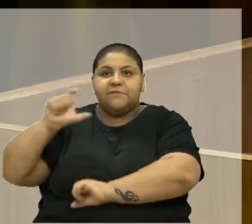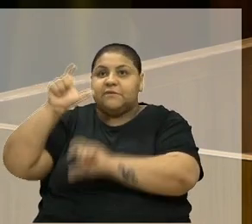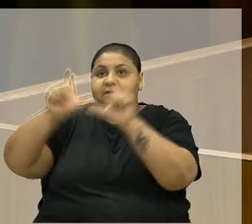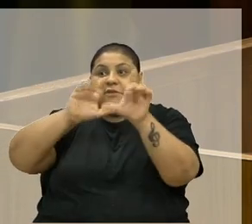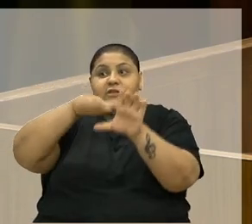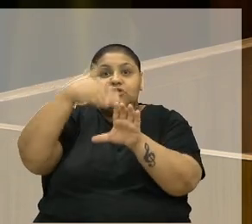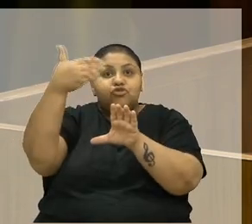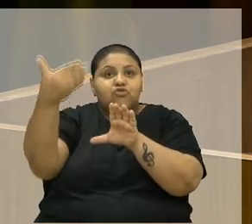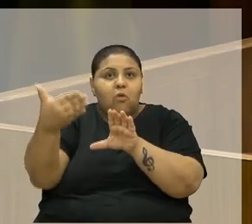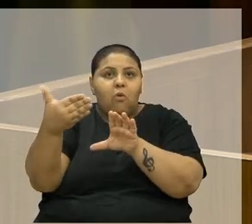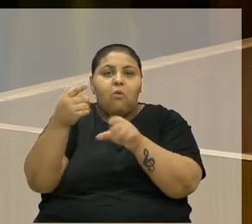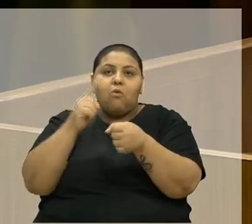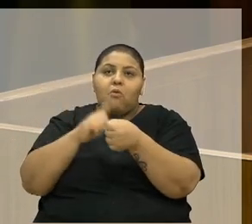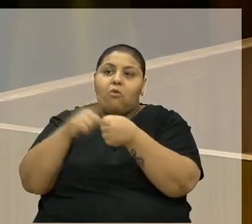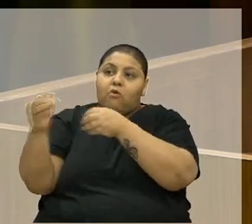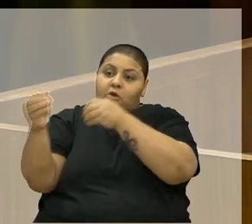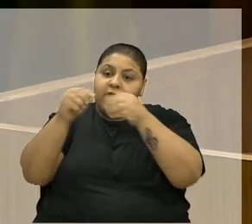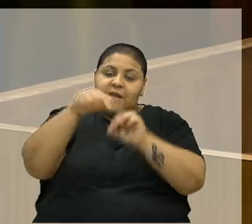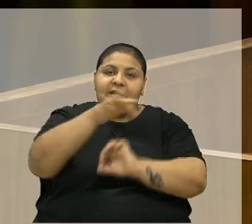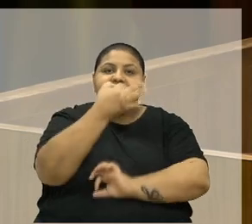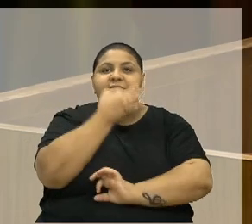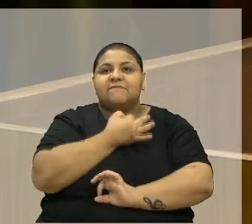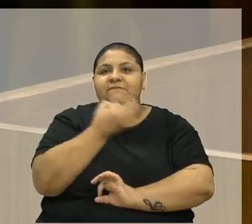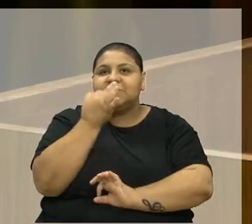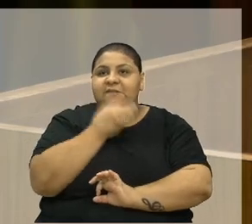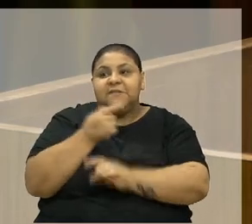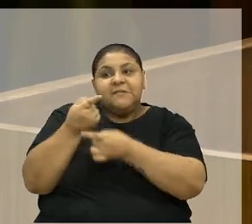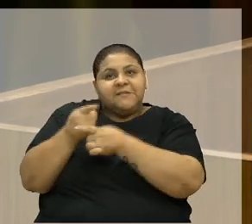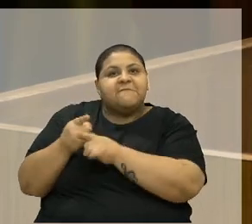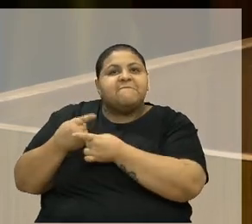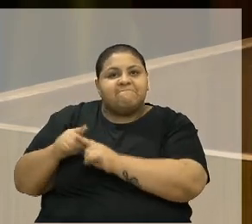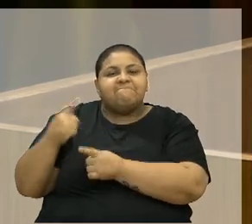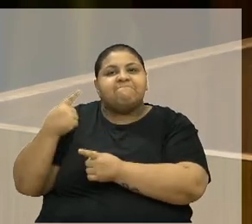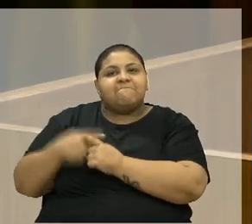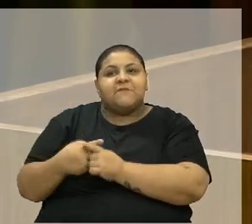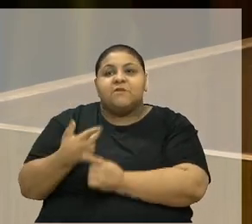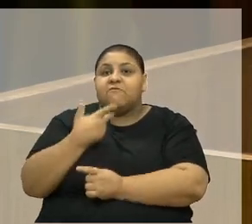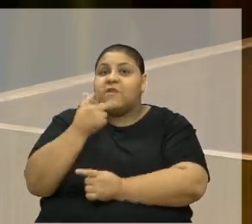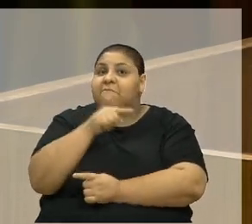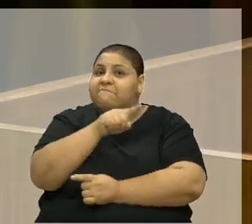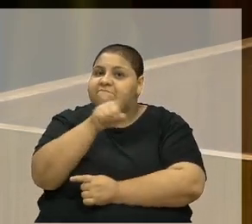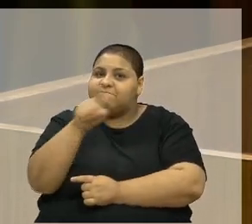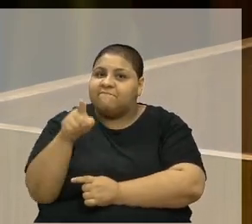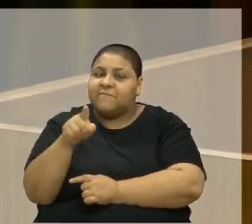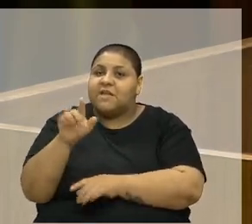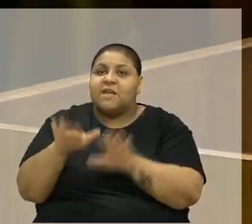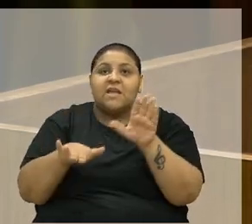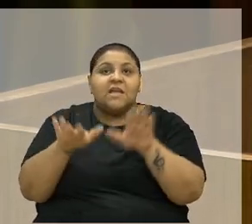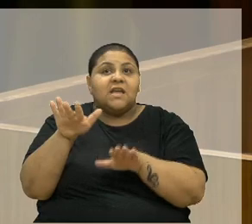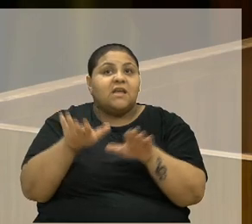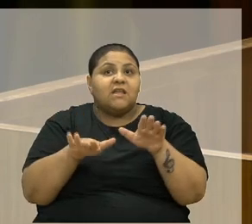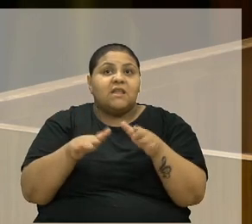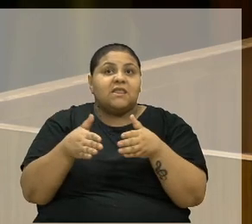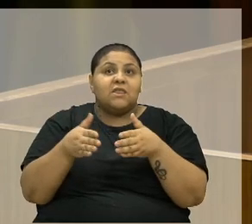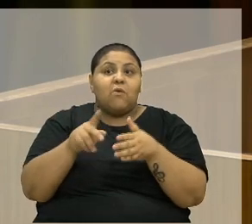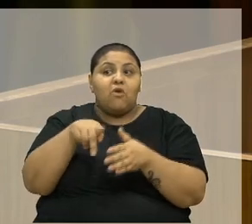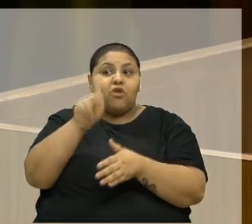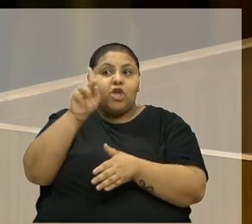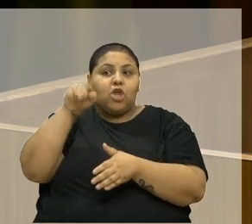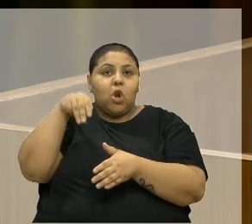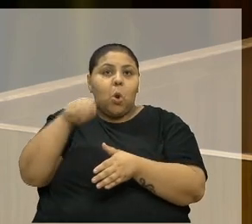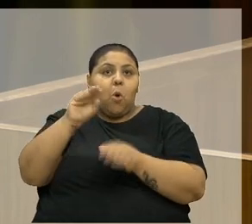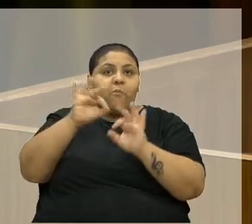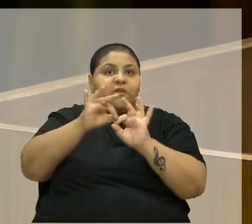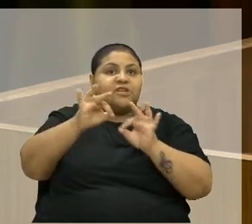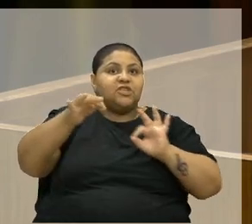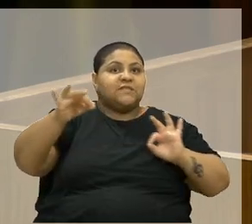outro os municípios que vieram até Caxias para se desafiar porque vou dizer para vocês hein às vezes não é tanto pela quilometragem que a